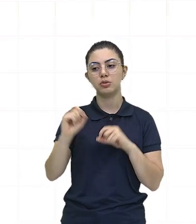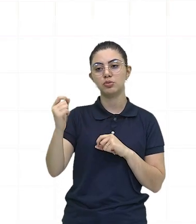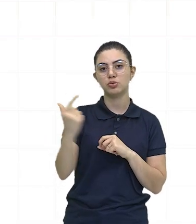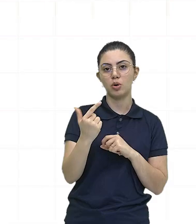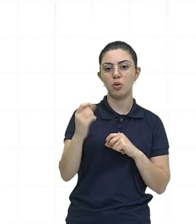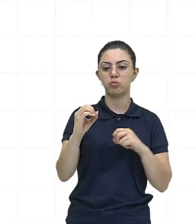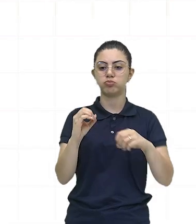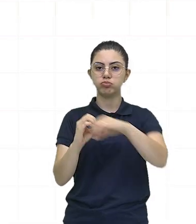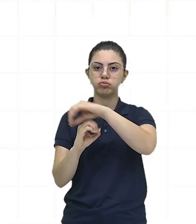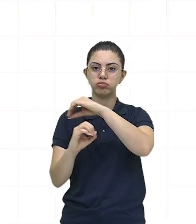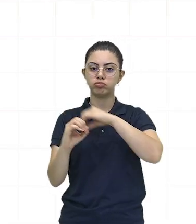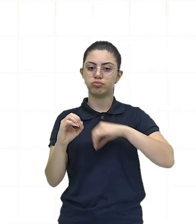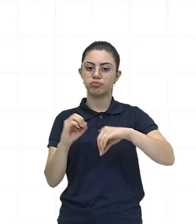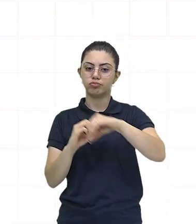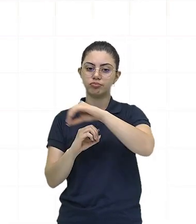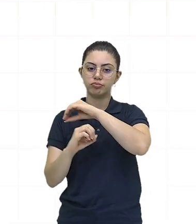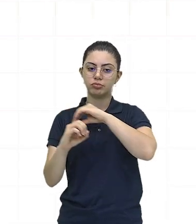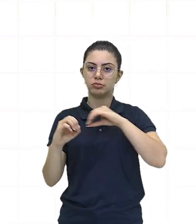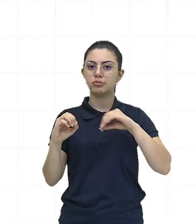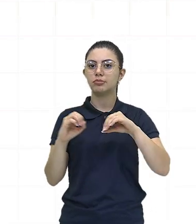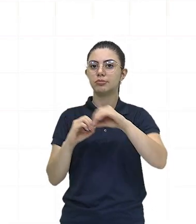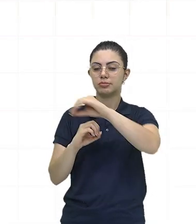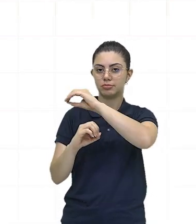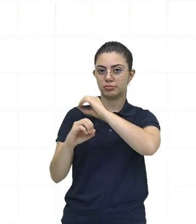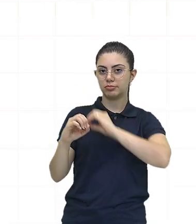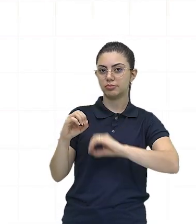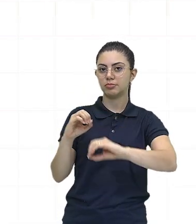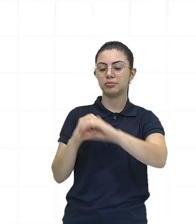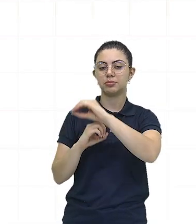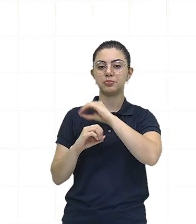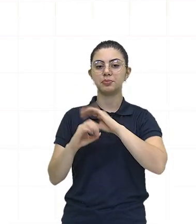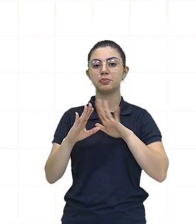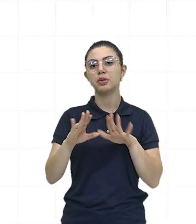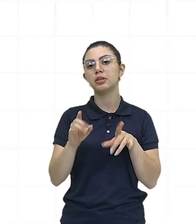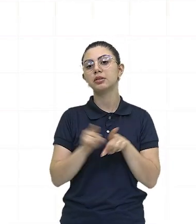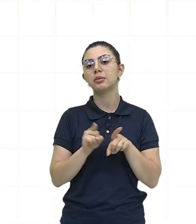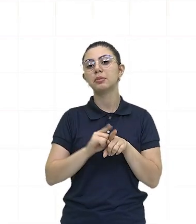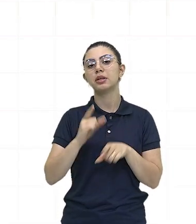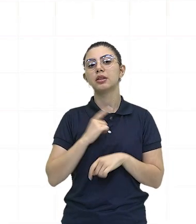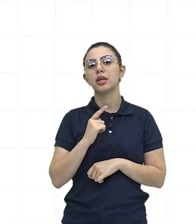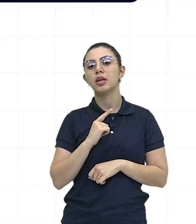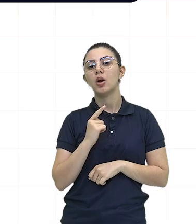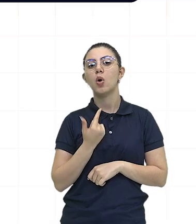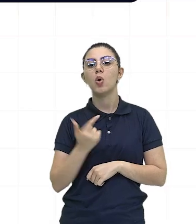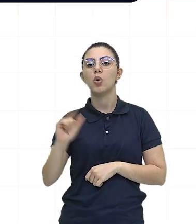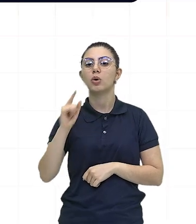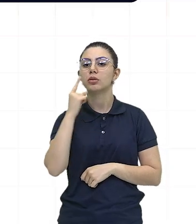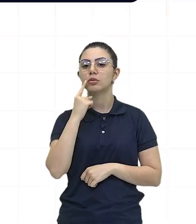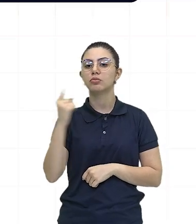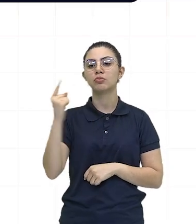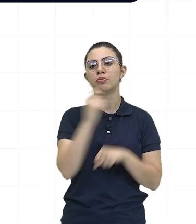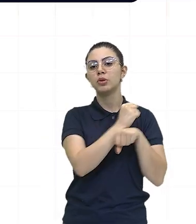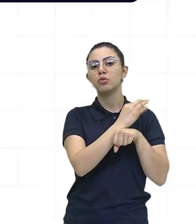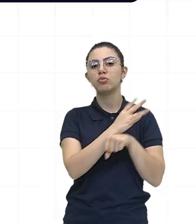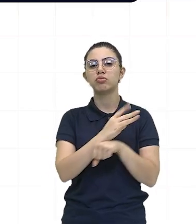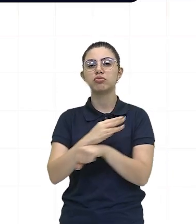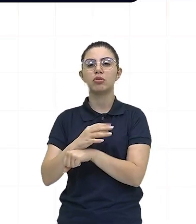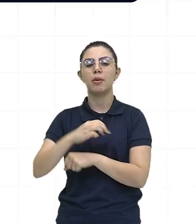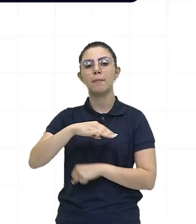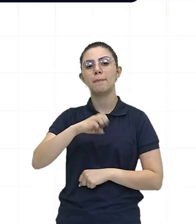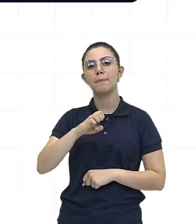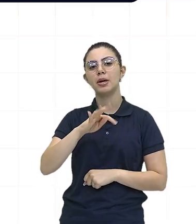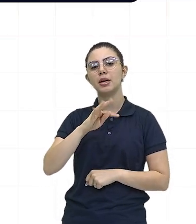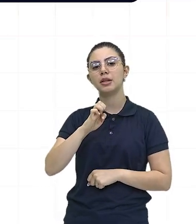em uma órbita altamente elíptica. E nós temos também os meteoritos. O que